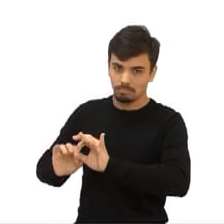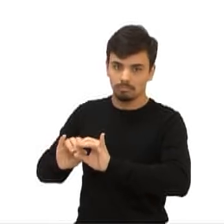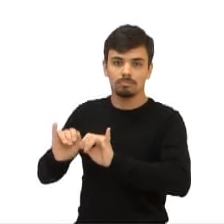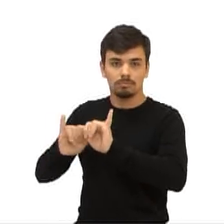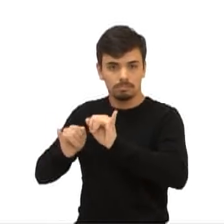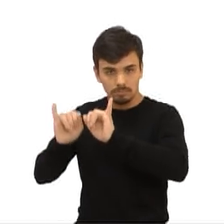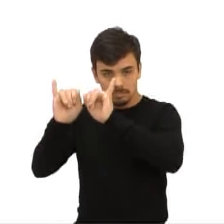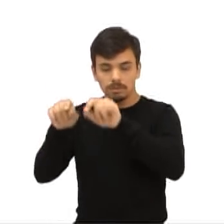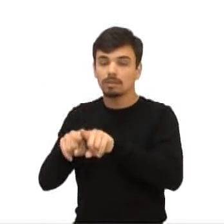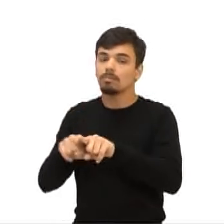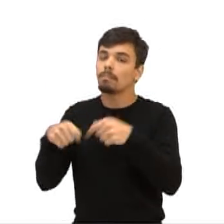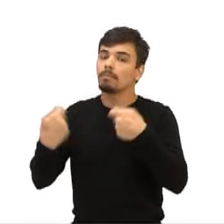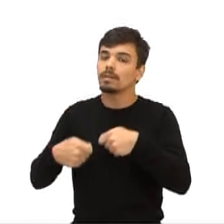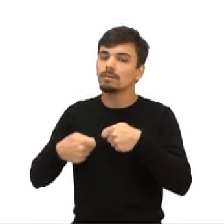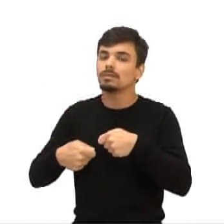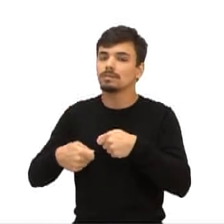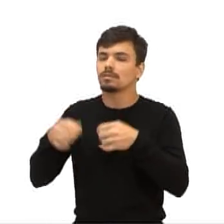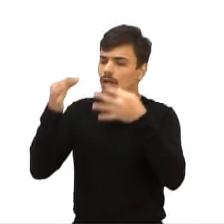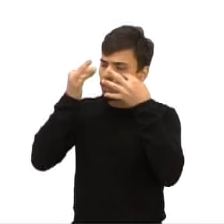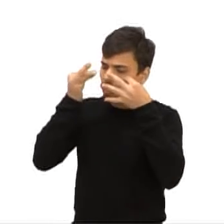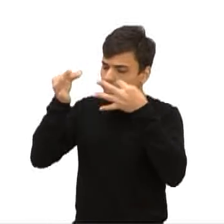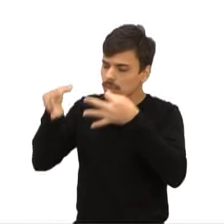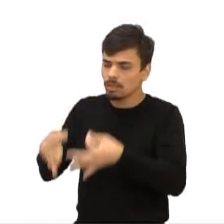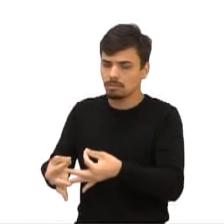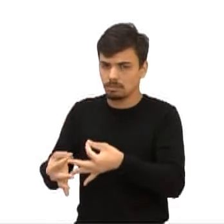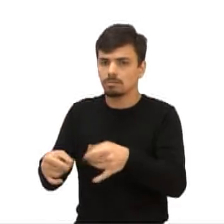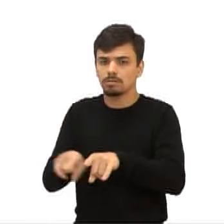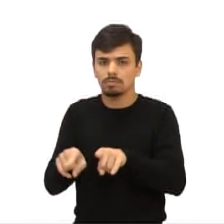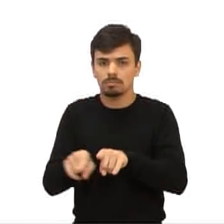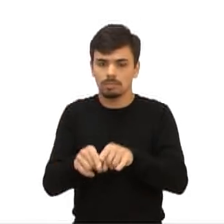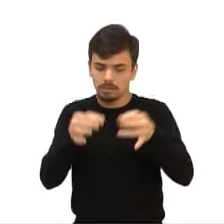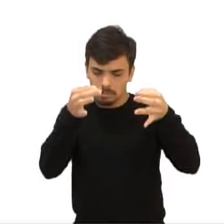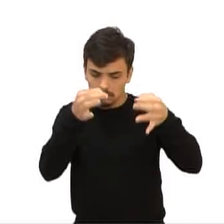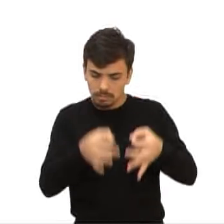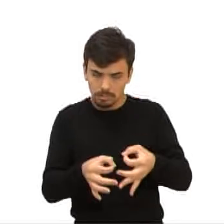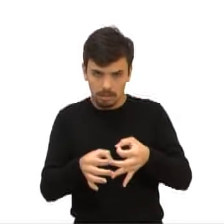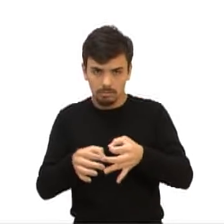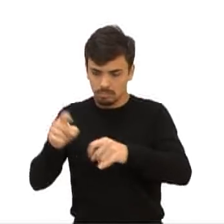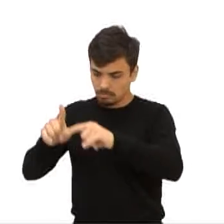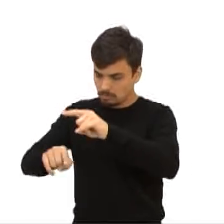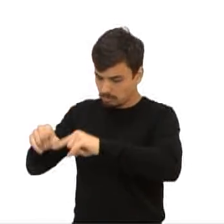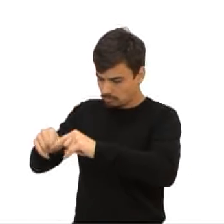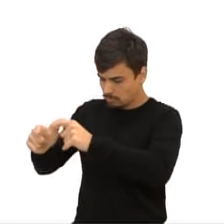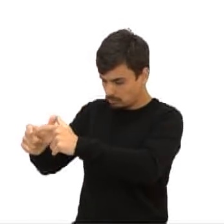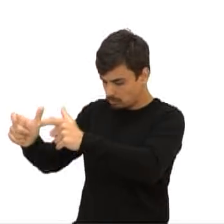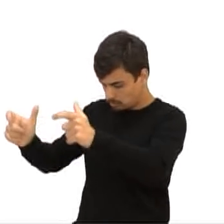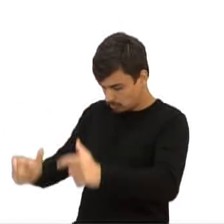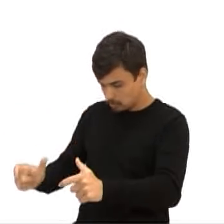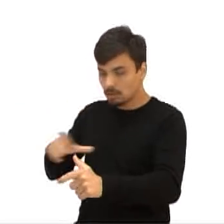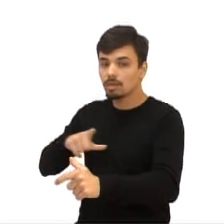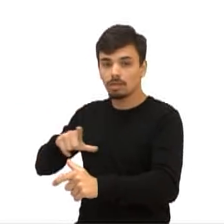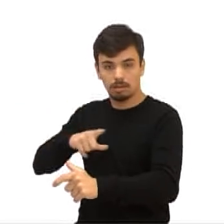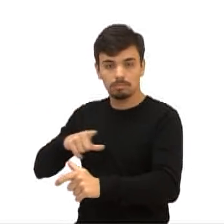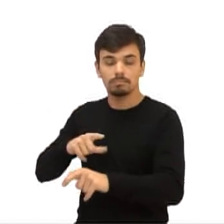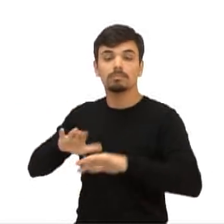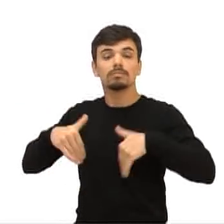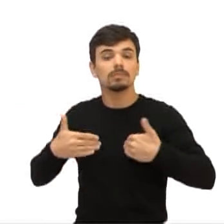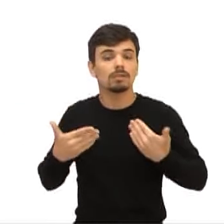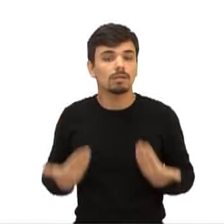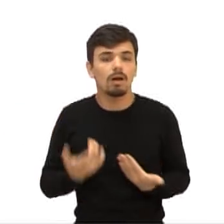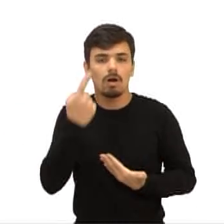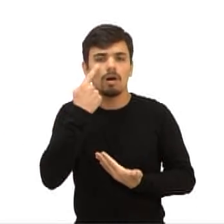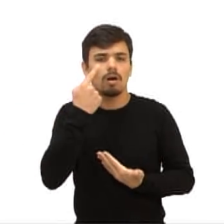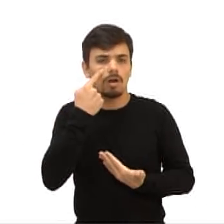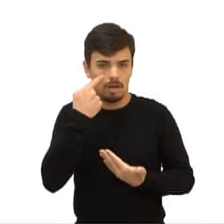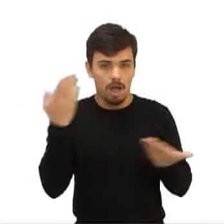é preciso muita atenção nas medidas que os objetos possuem. Então,